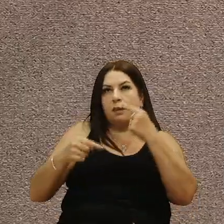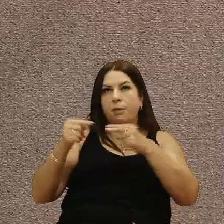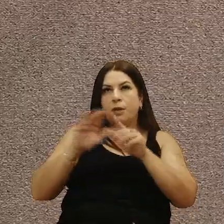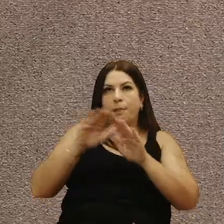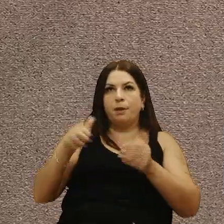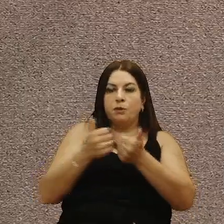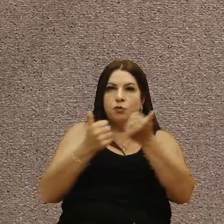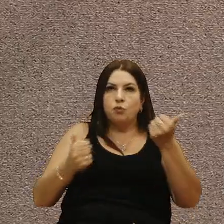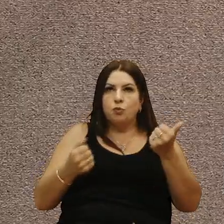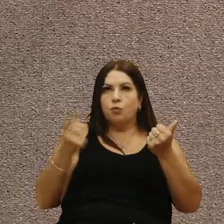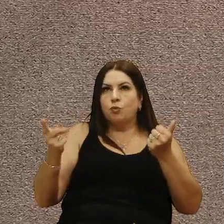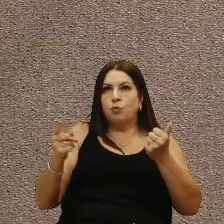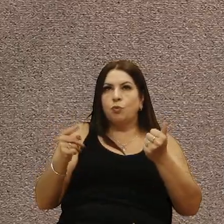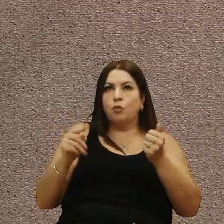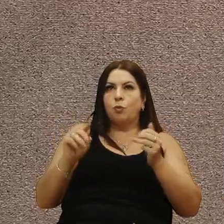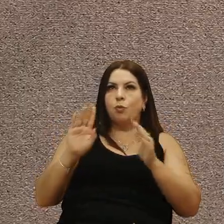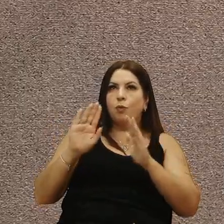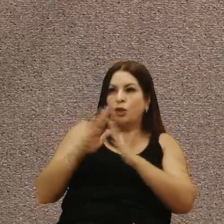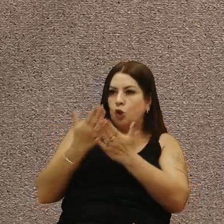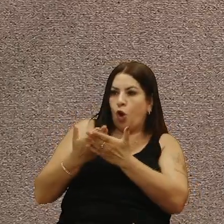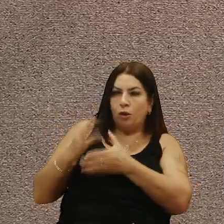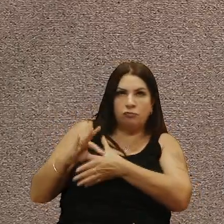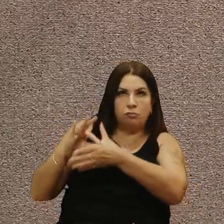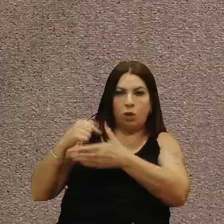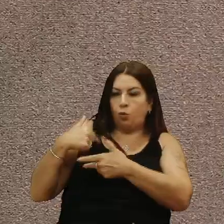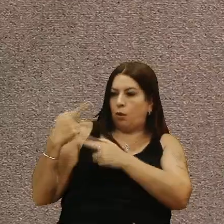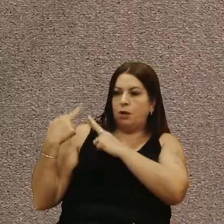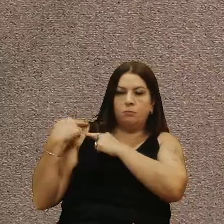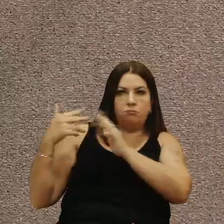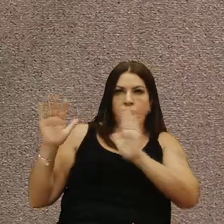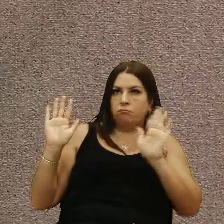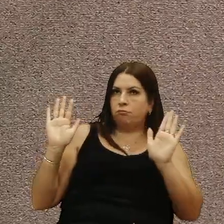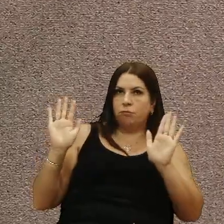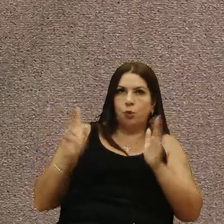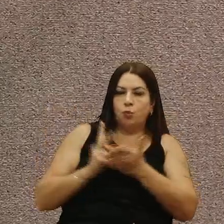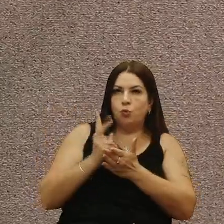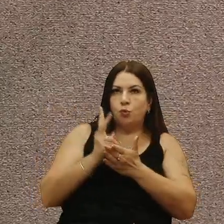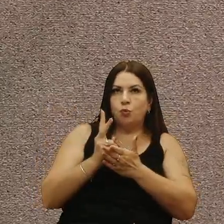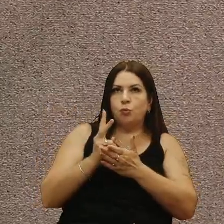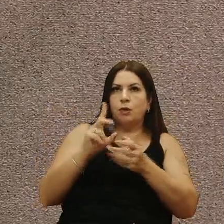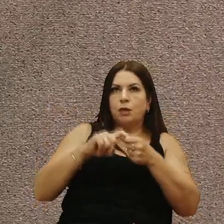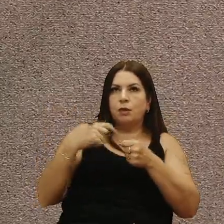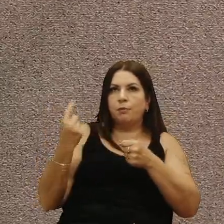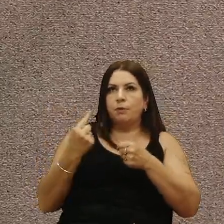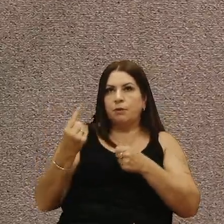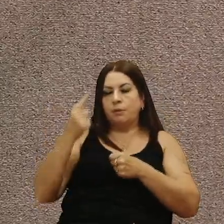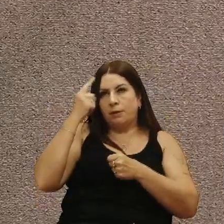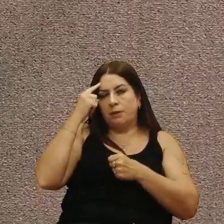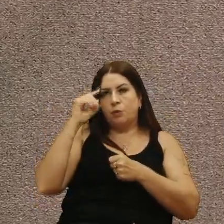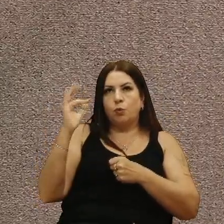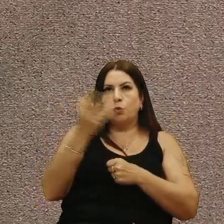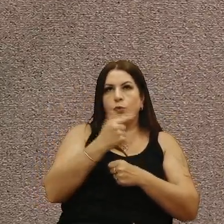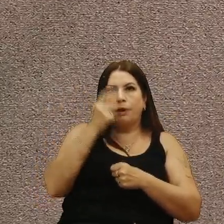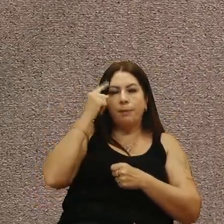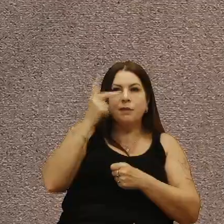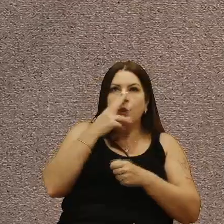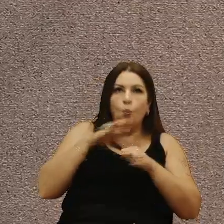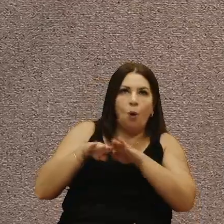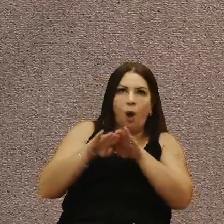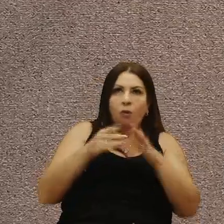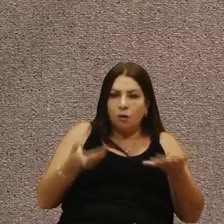diretora ou no colégio de líderes, eu não tenho responsabilidade com relação a isso. Continuo tendo a independência de pensamento. Ou todo mundo tem que pensar igual aqui